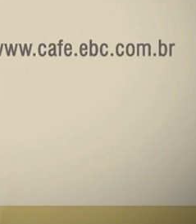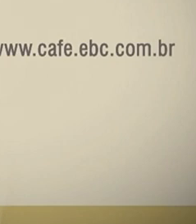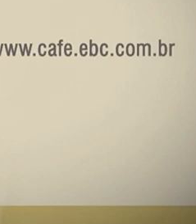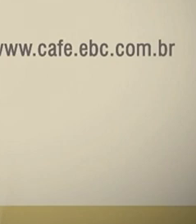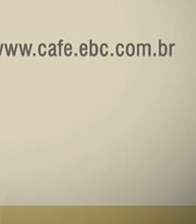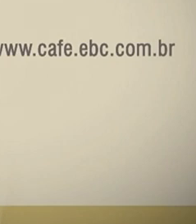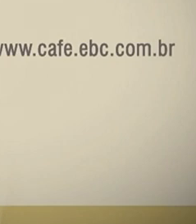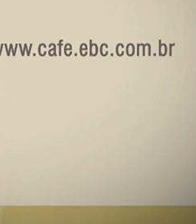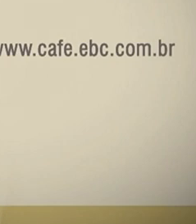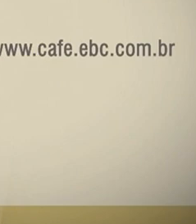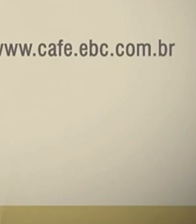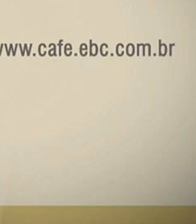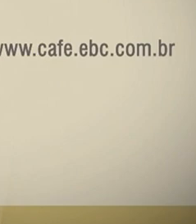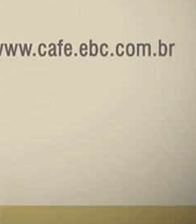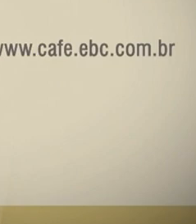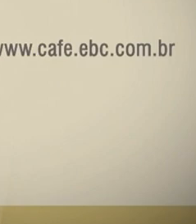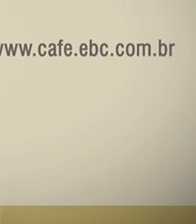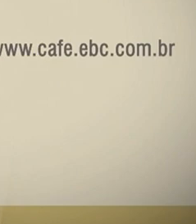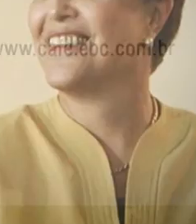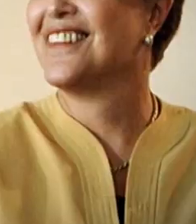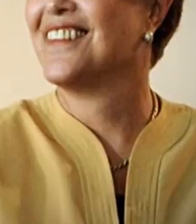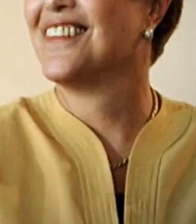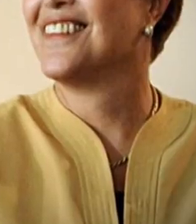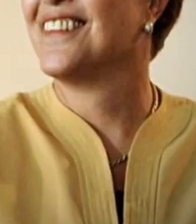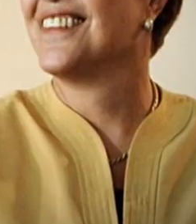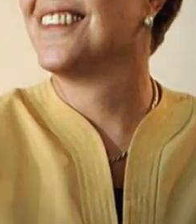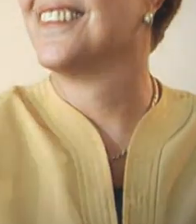www.café.ebc.com.br. Nós voltamos na próxima segunda-feira. Até lá!